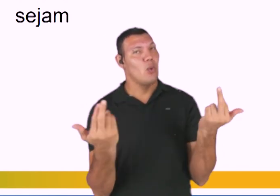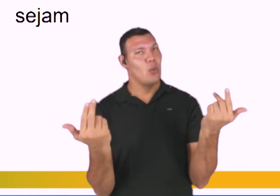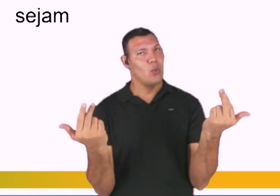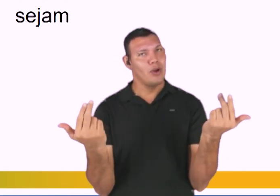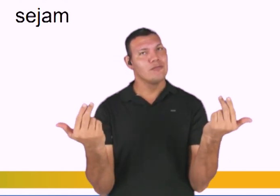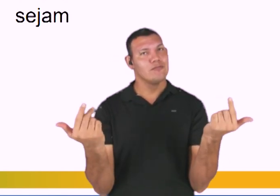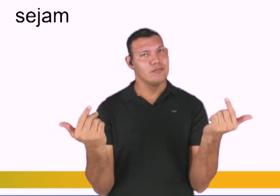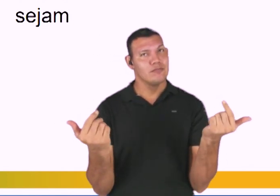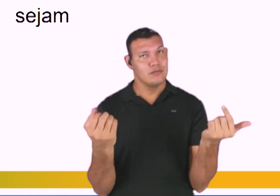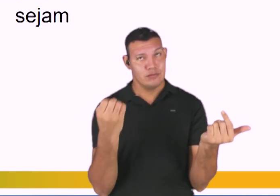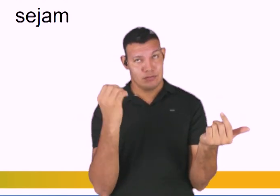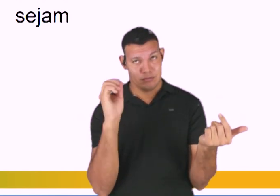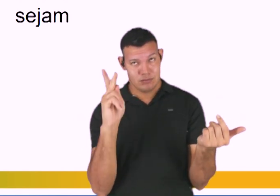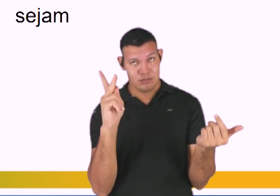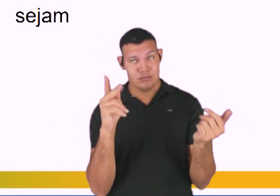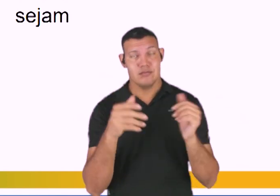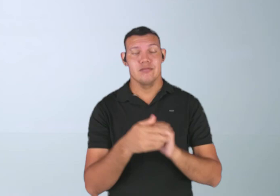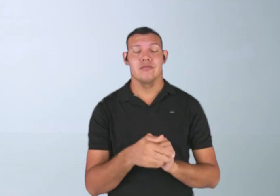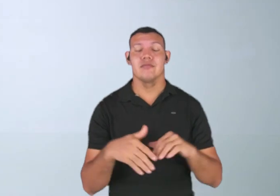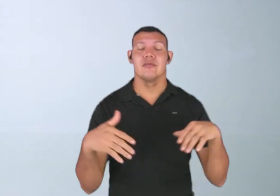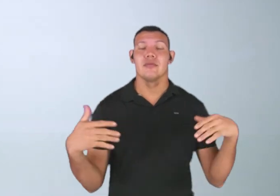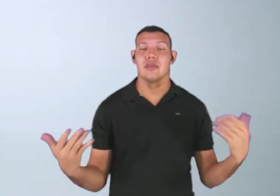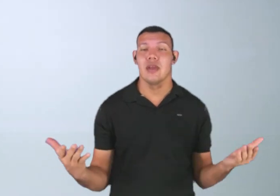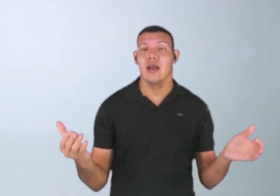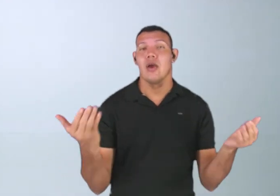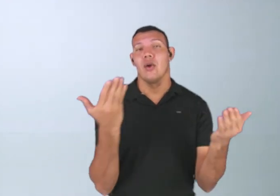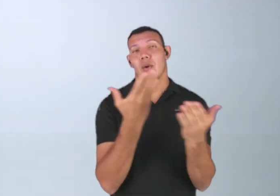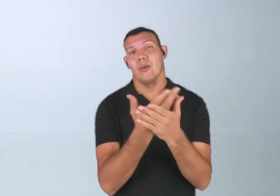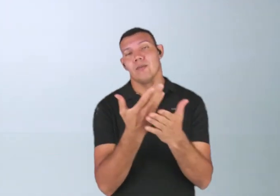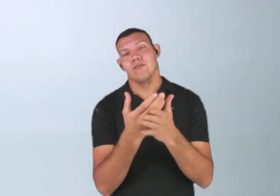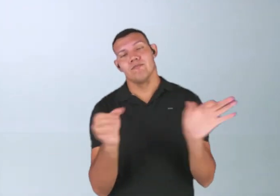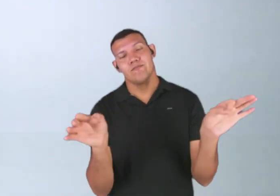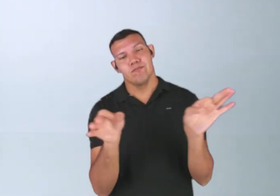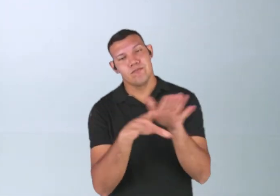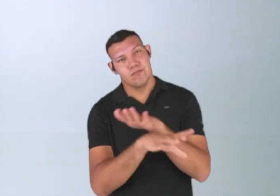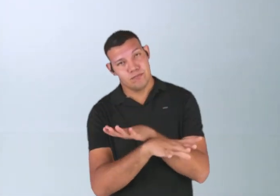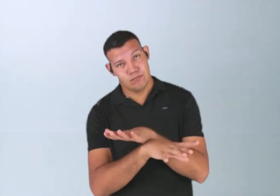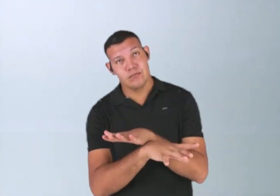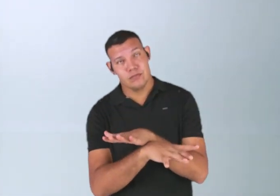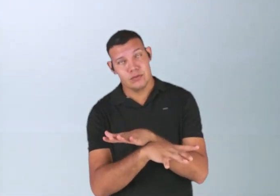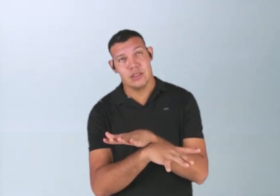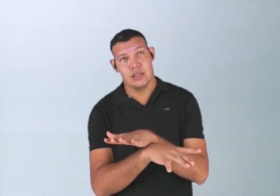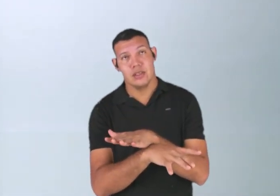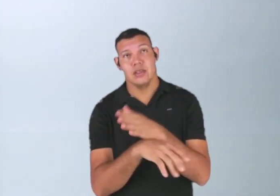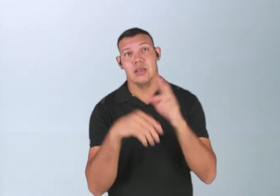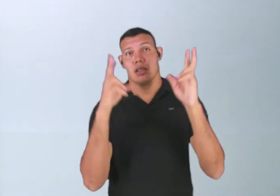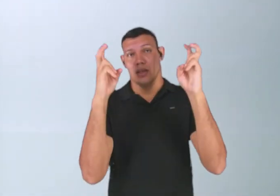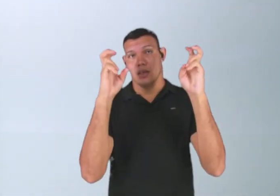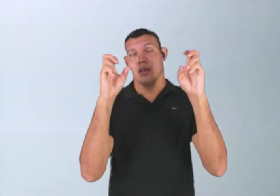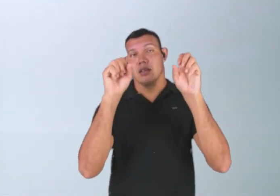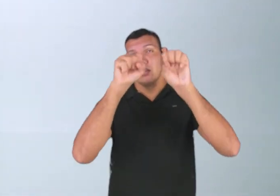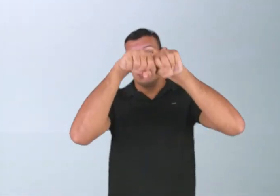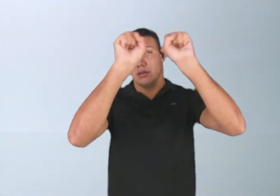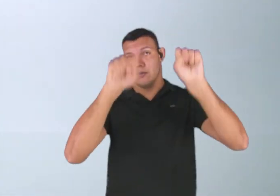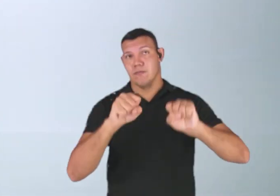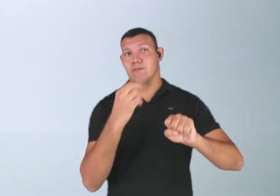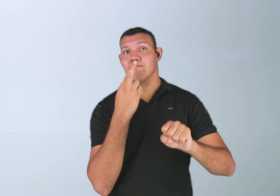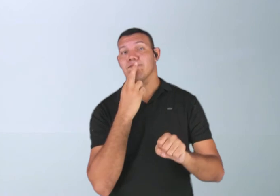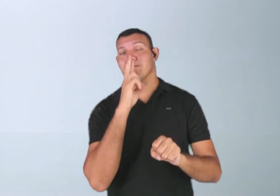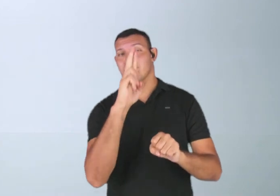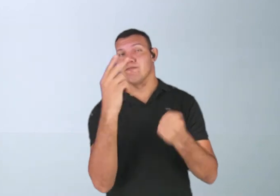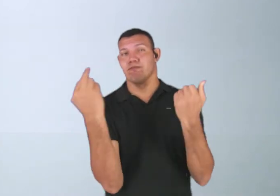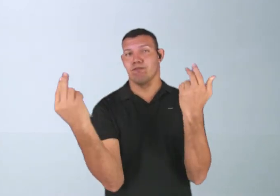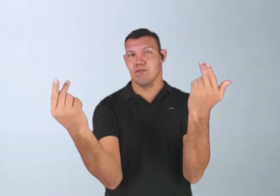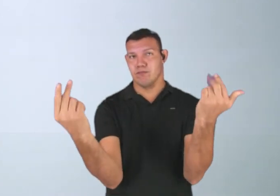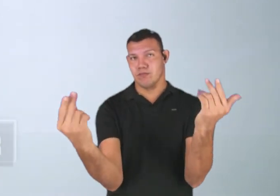equivalentes. Tudo bem, gente? Pessoal, a aula de hoje foi sobre sistemas equivalentes. Peço a vocês que corram